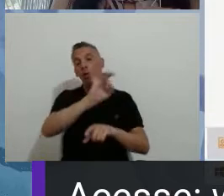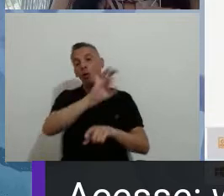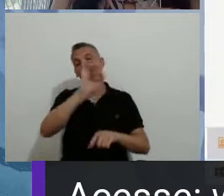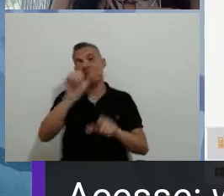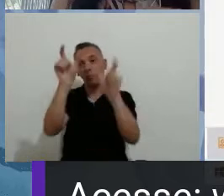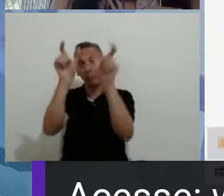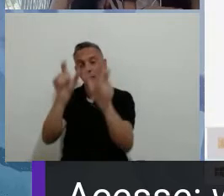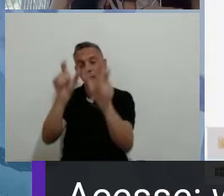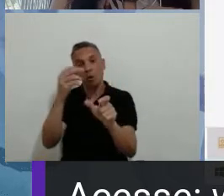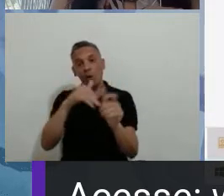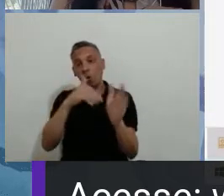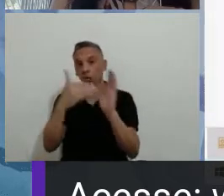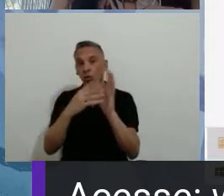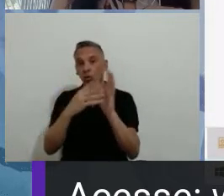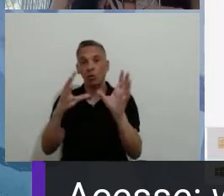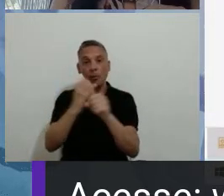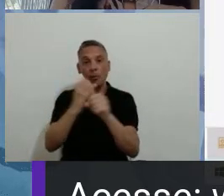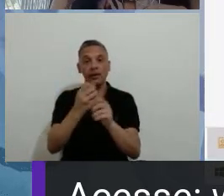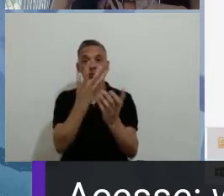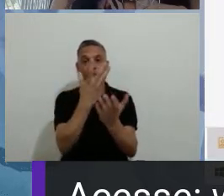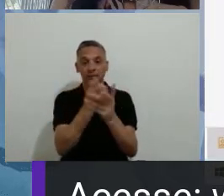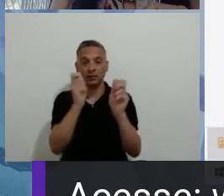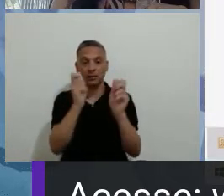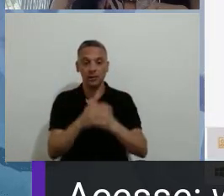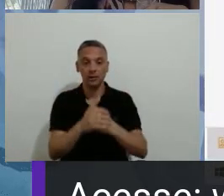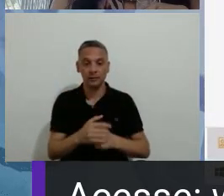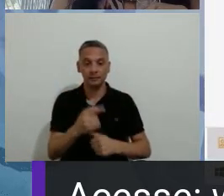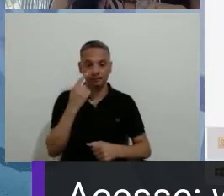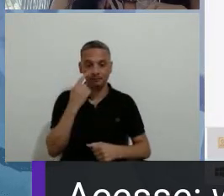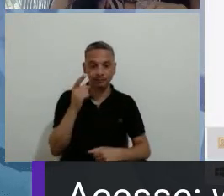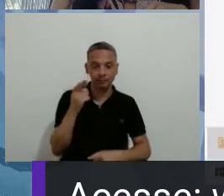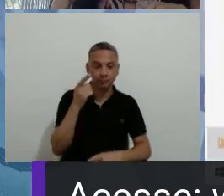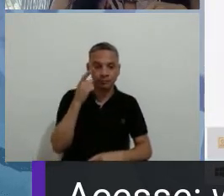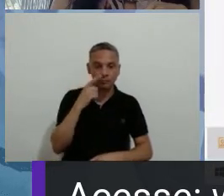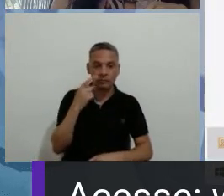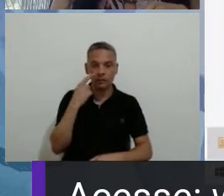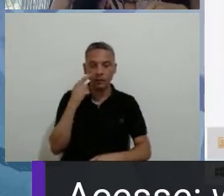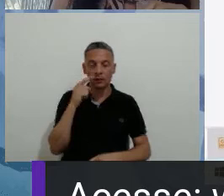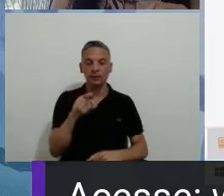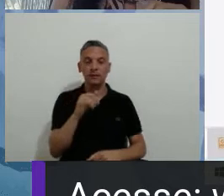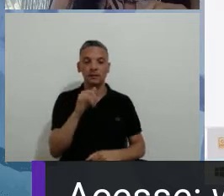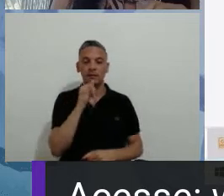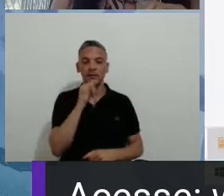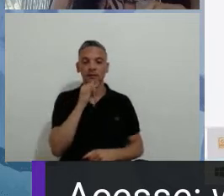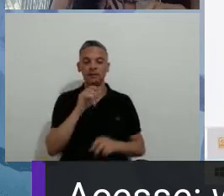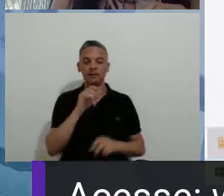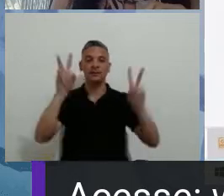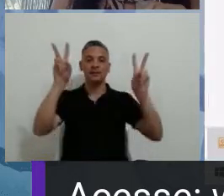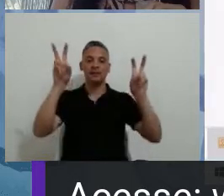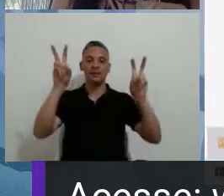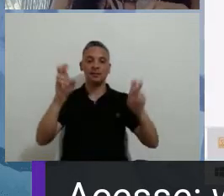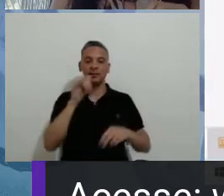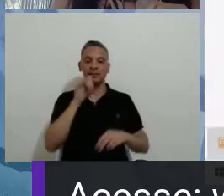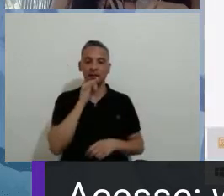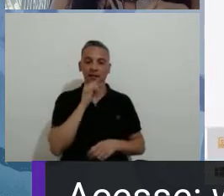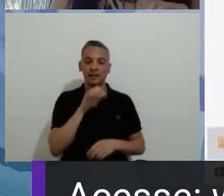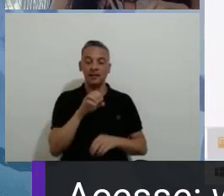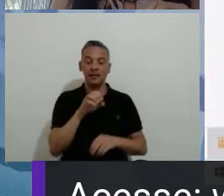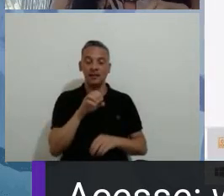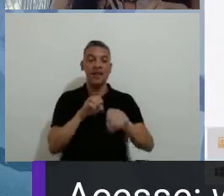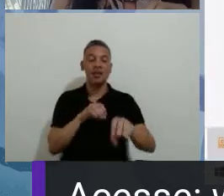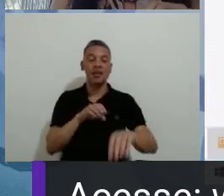na plataforma. Aqui um pouquinho mais acima, a gente consegue navegar nos temas dos indicadores, os indicadores de educação e